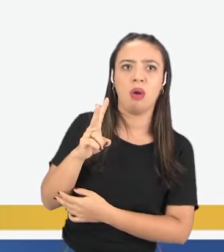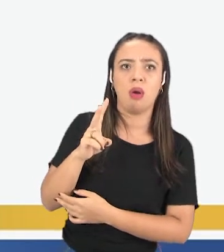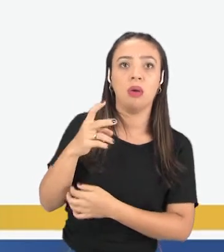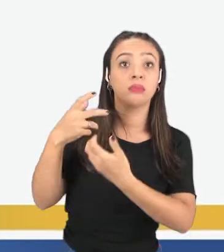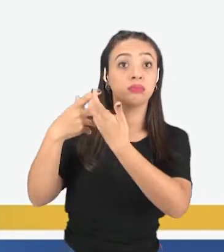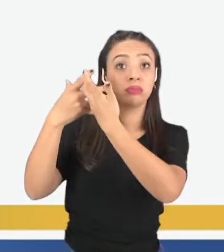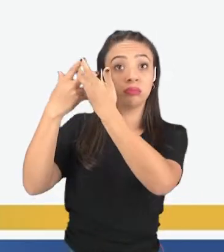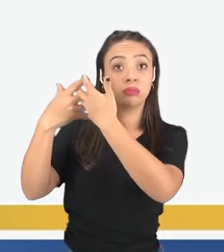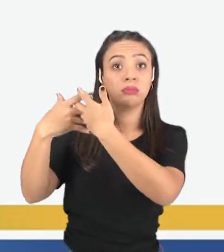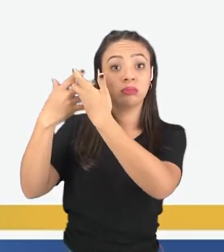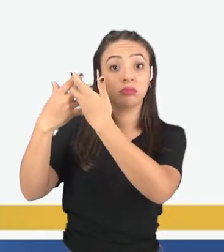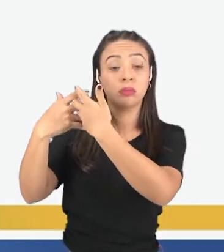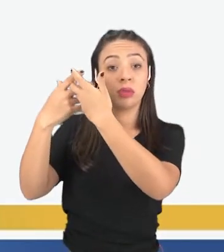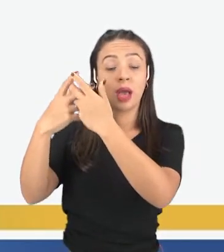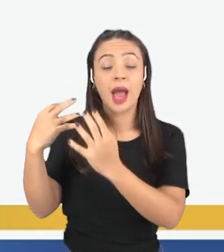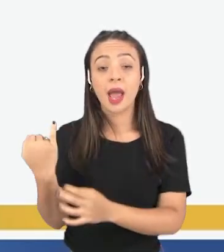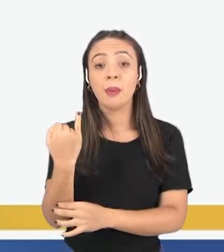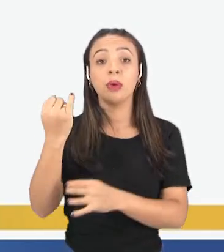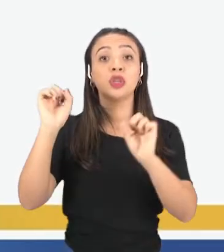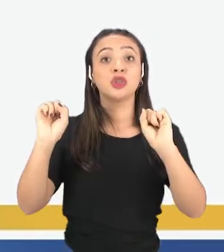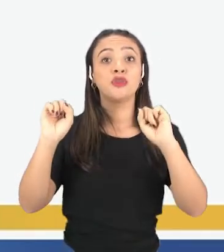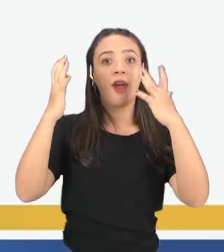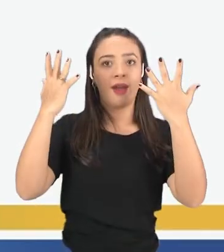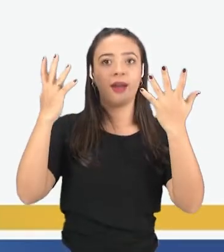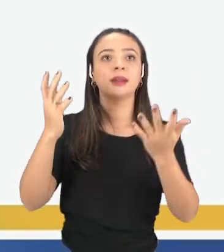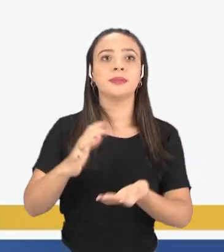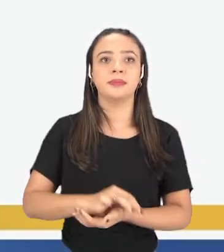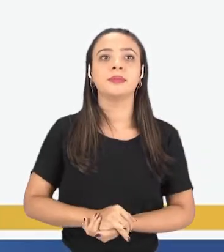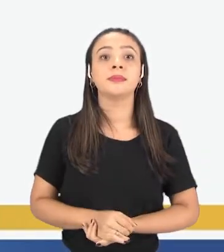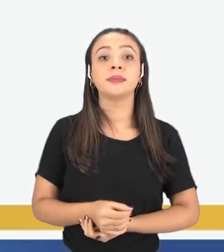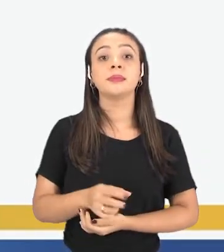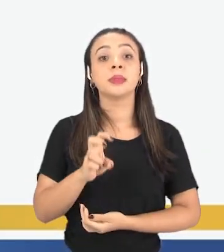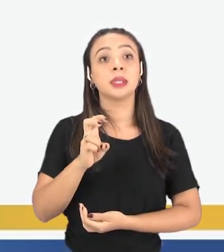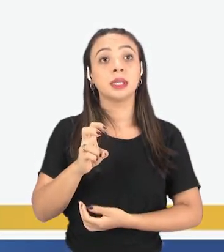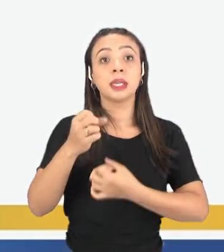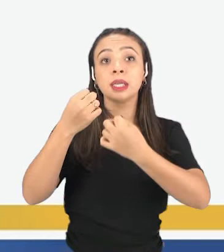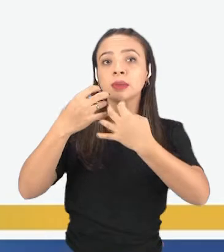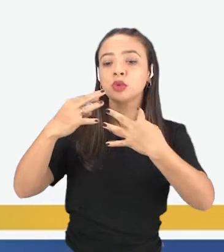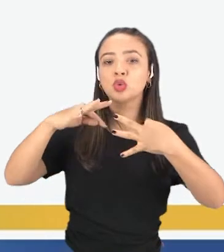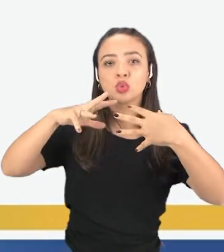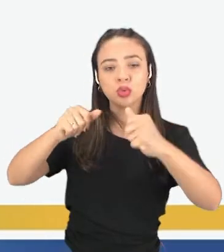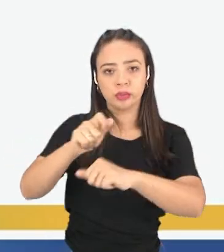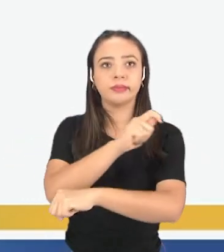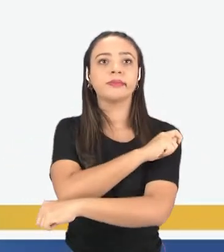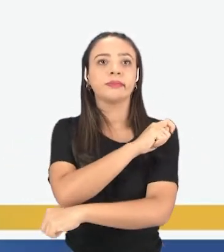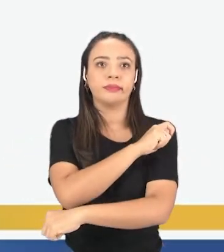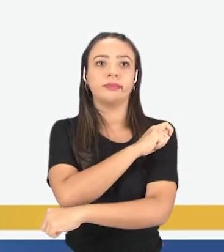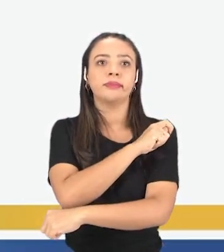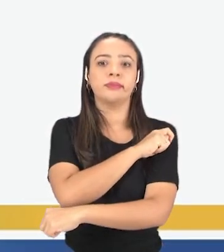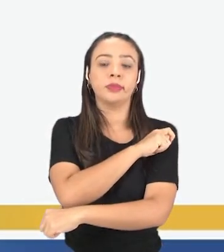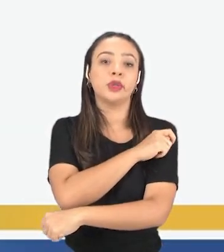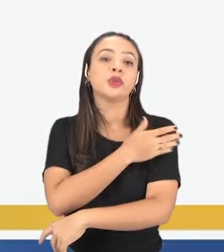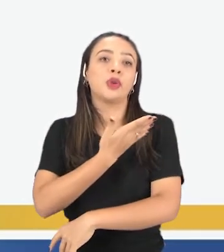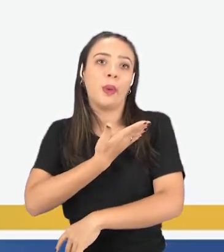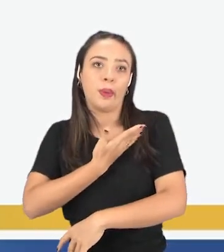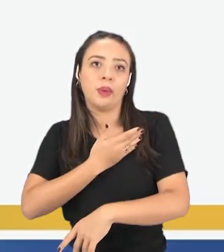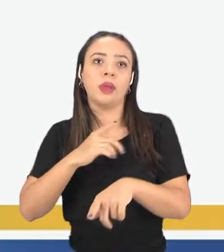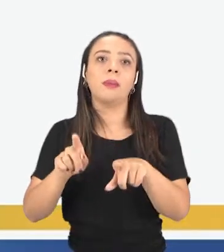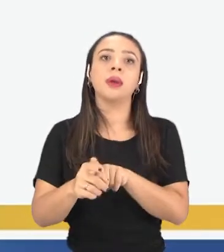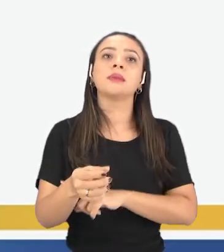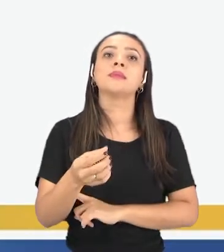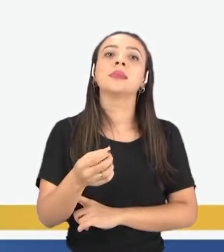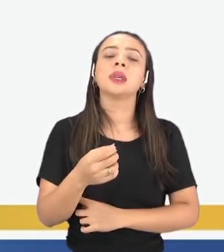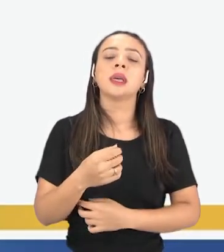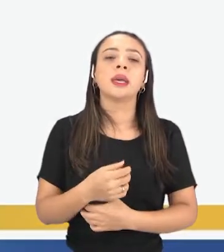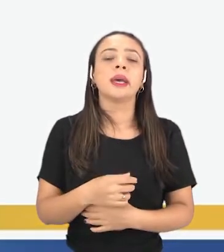de festas em datas comemorativas. Explique tudo aos seus colegas. Valorize a diversidade do dia a